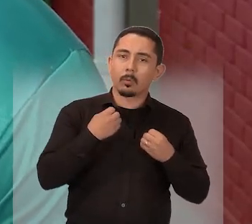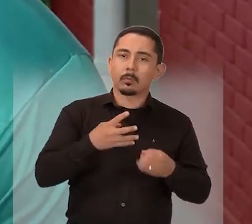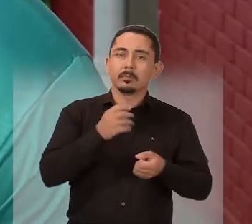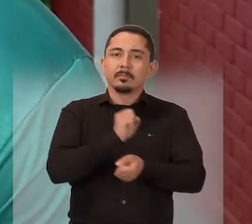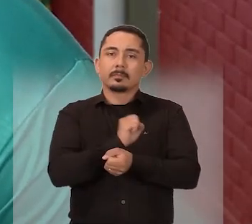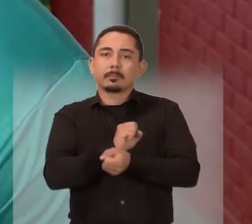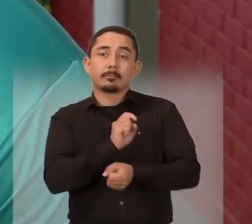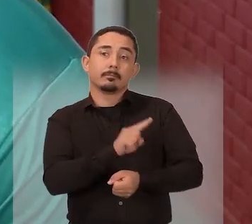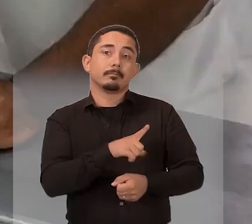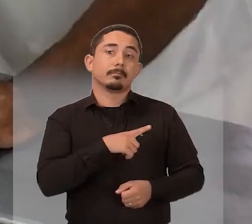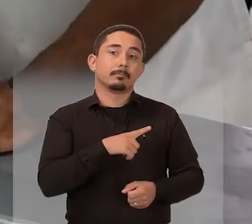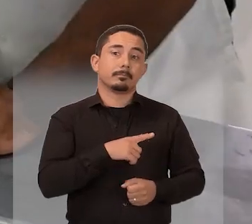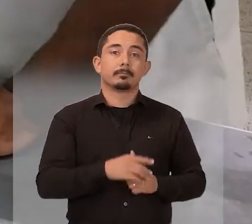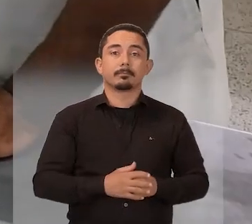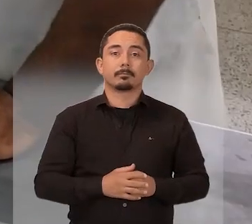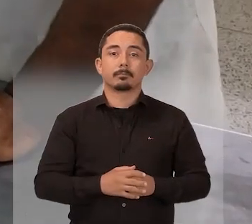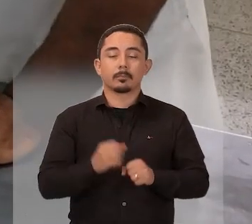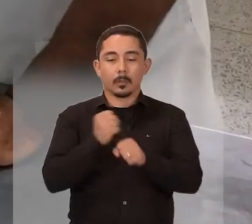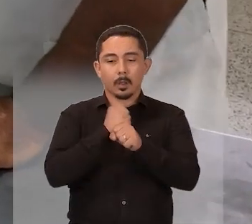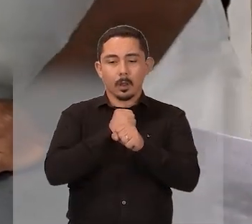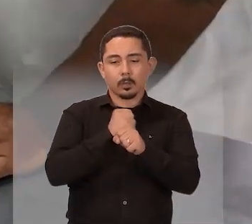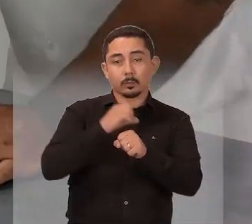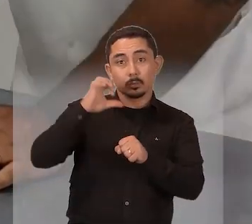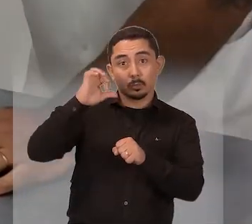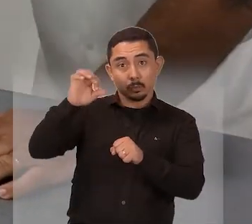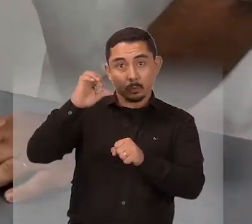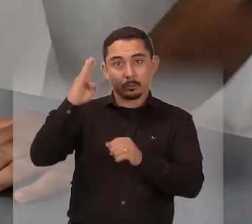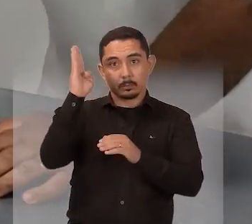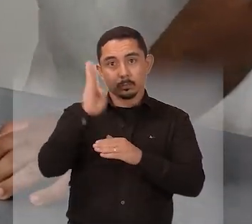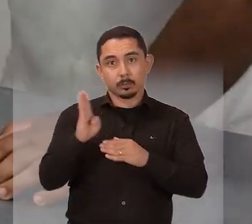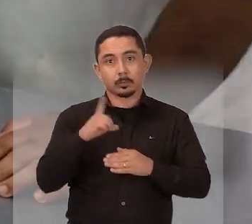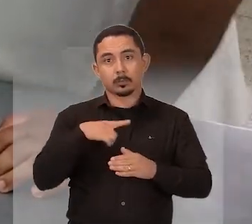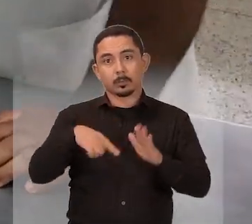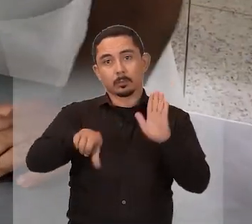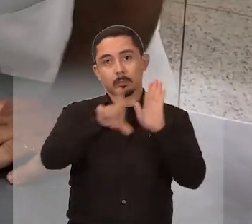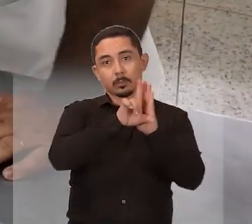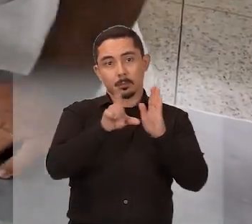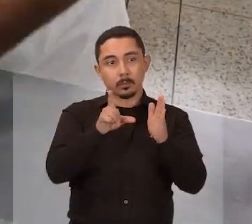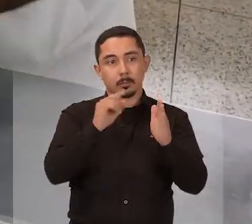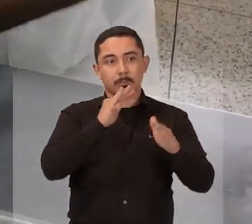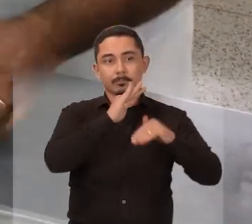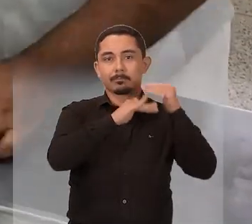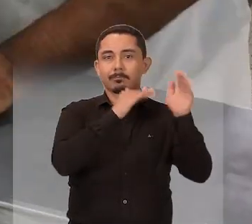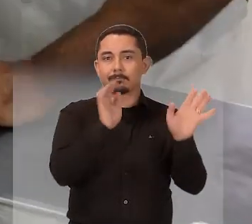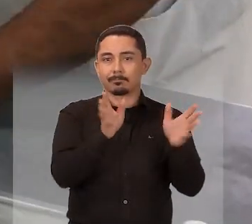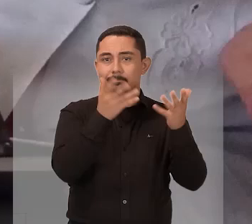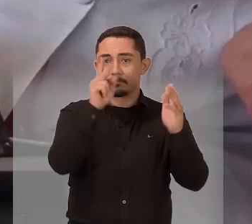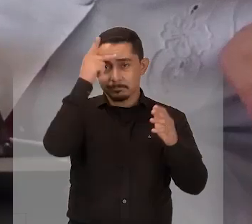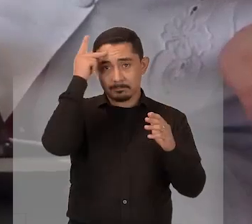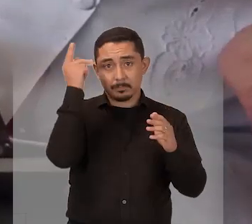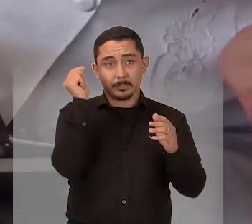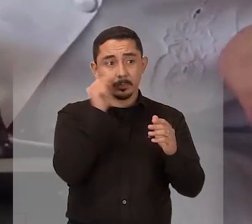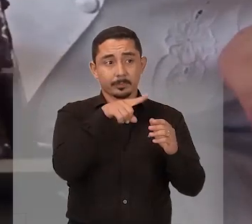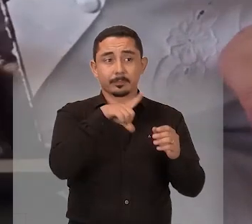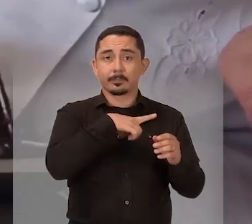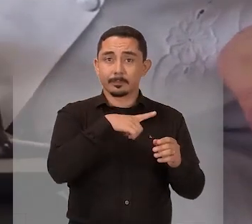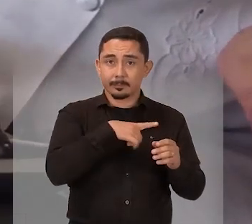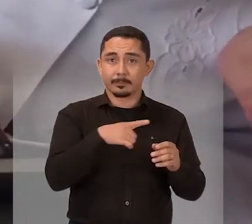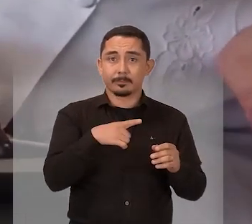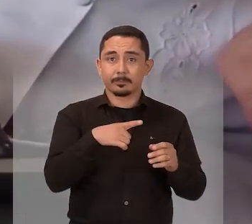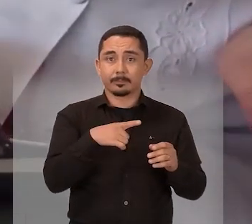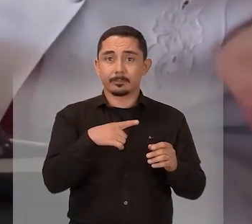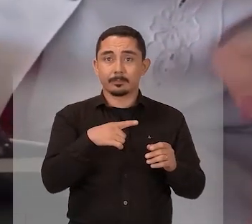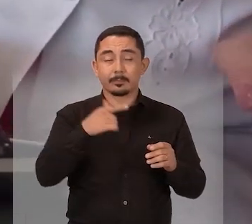agradável dentro do que é esperado. Há 9 anos existe uma lei no Brasil que assegura e promove a igualdade de condições com as demais pessoas,